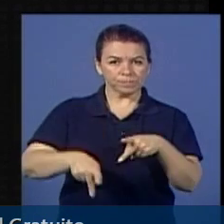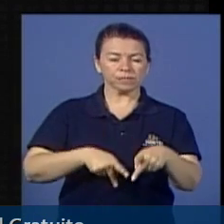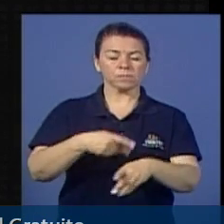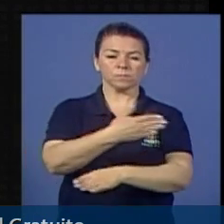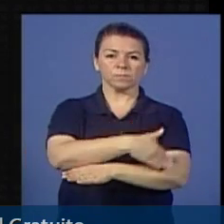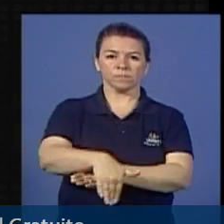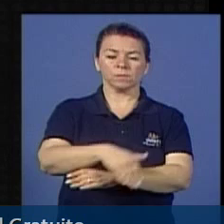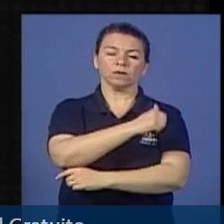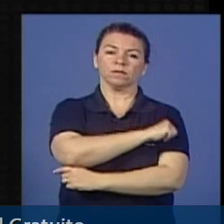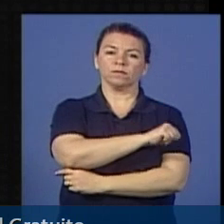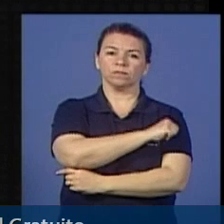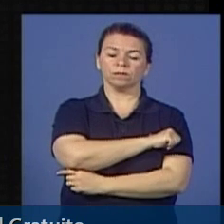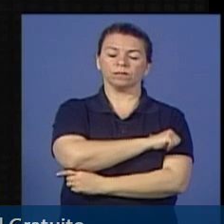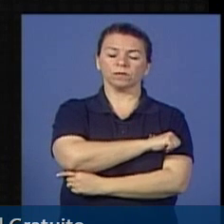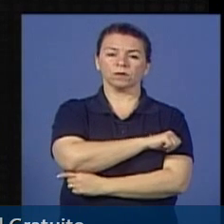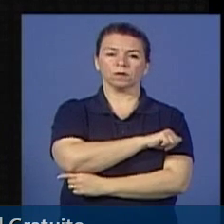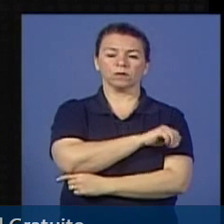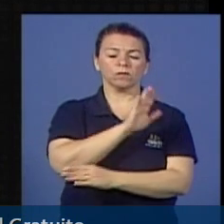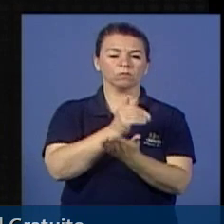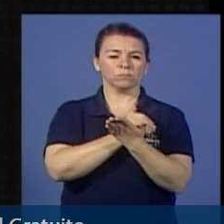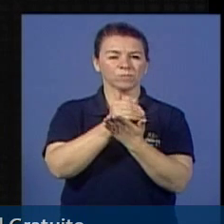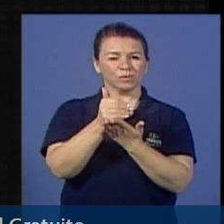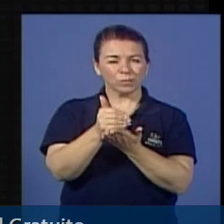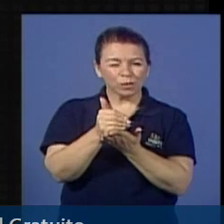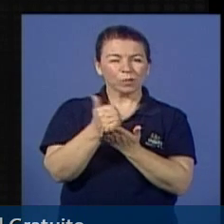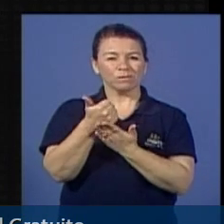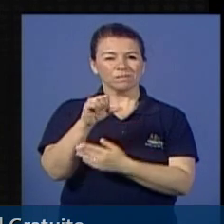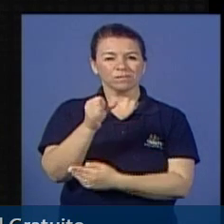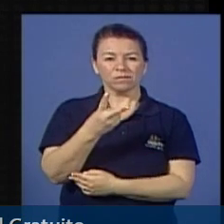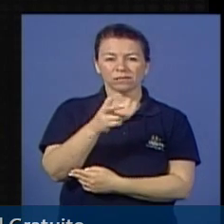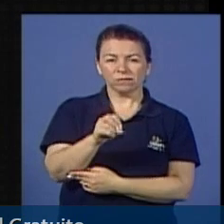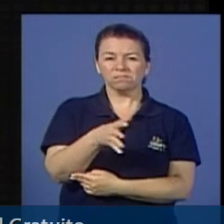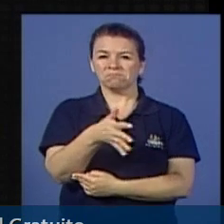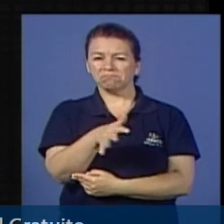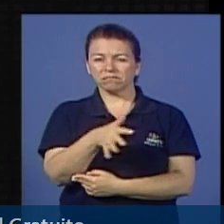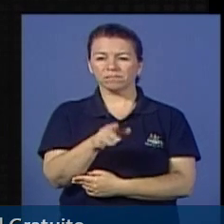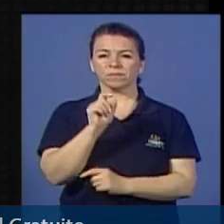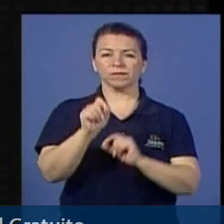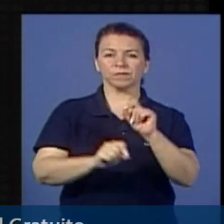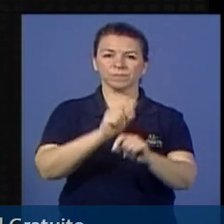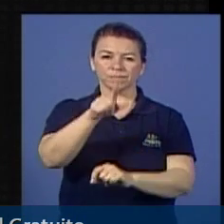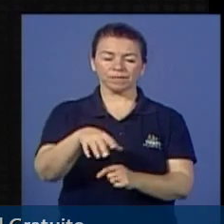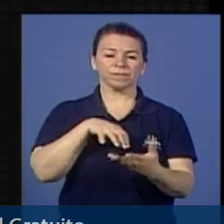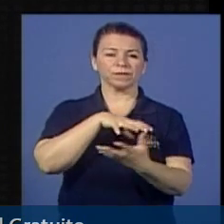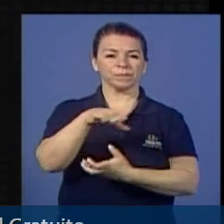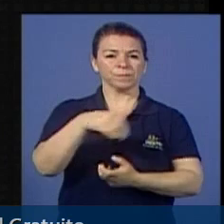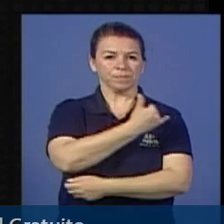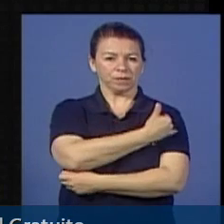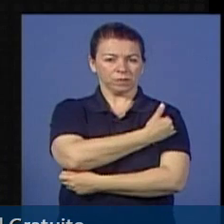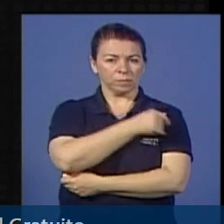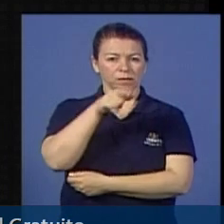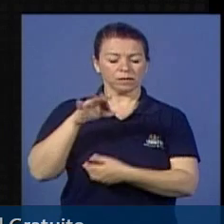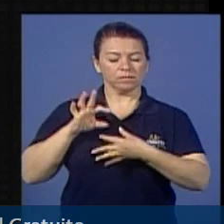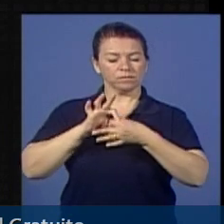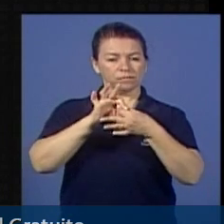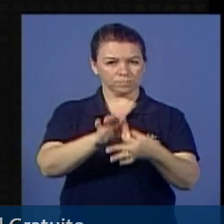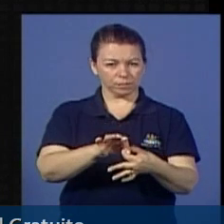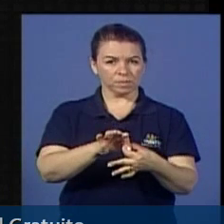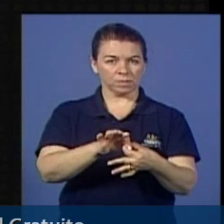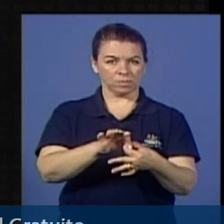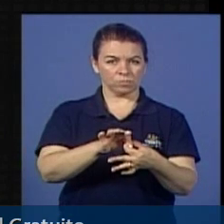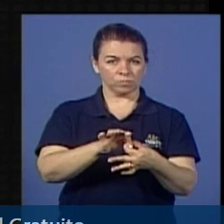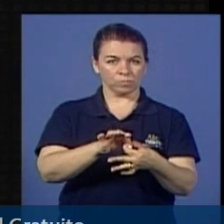Estou relembrando. Na primeira década do século XX, que integram a revolta da vacina, considerando o contexto político e social da